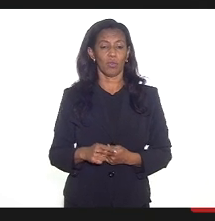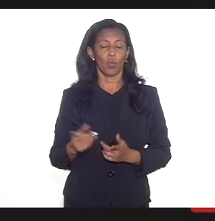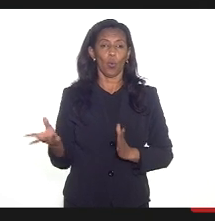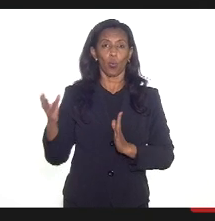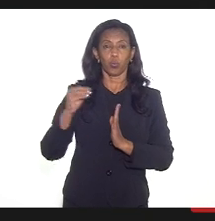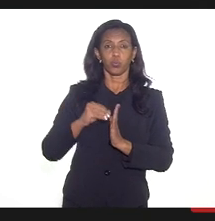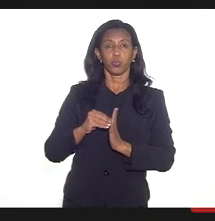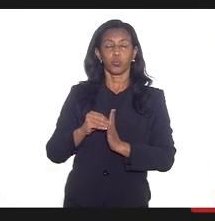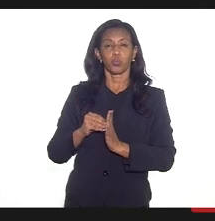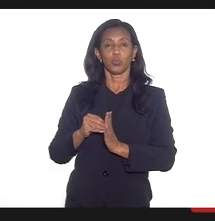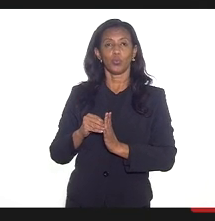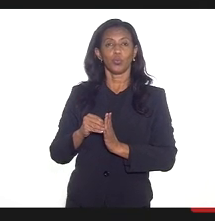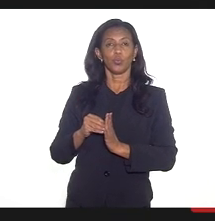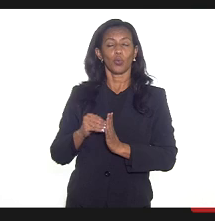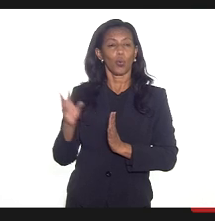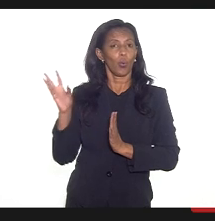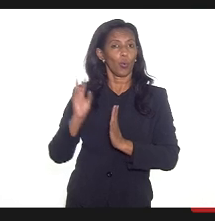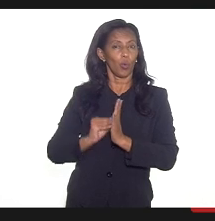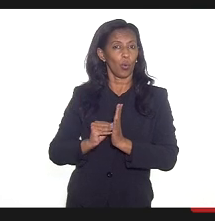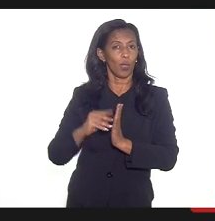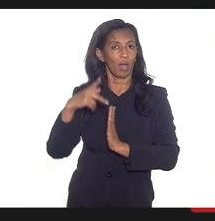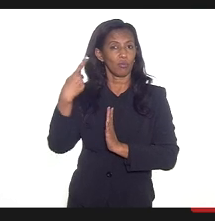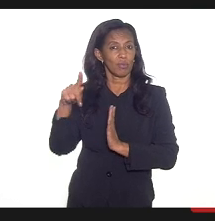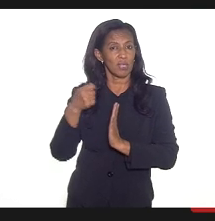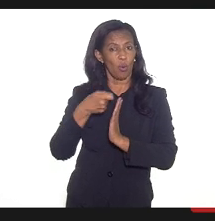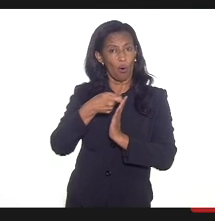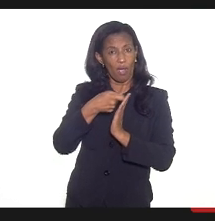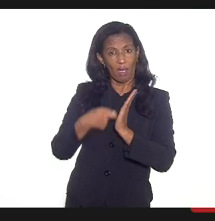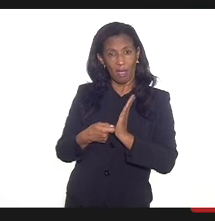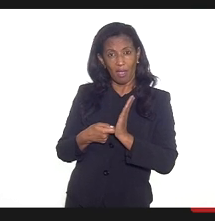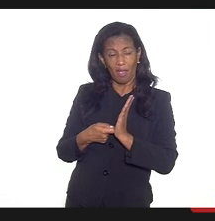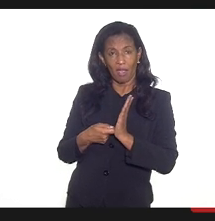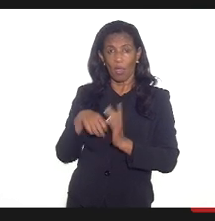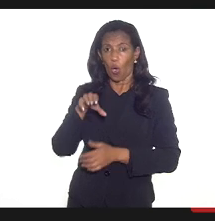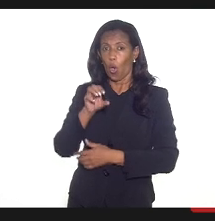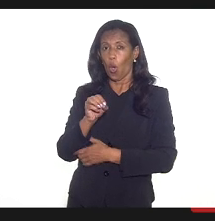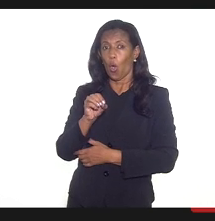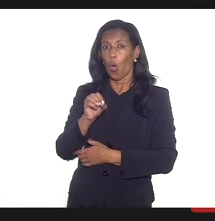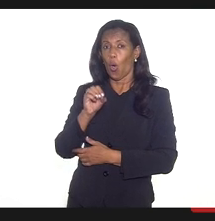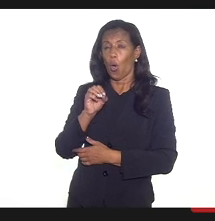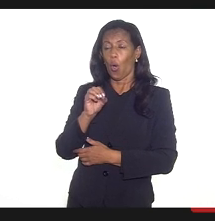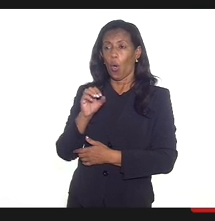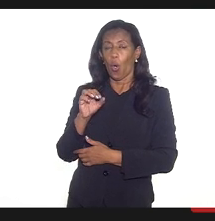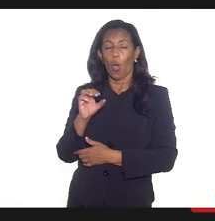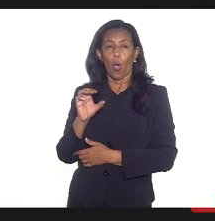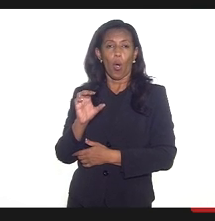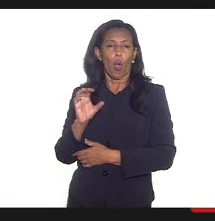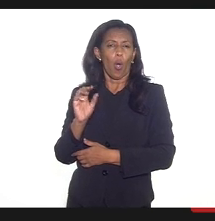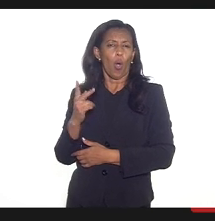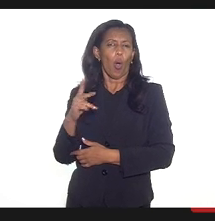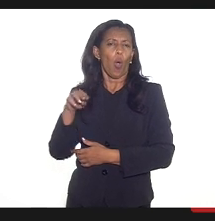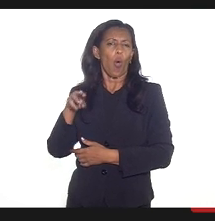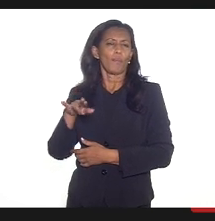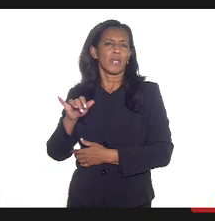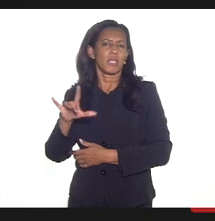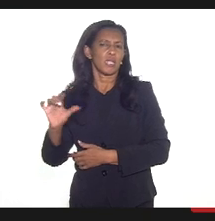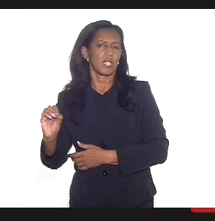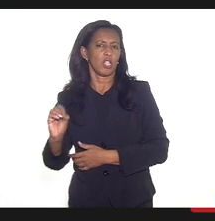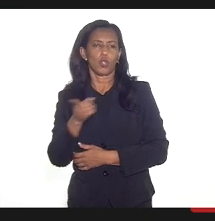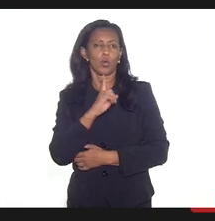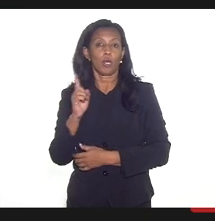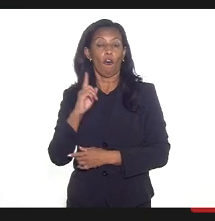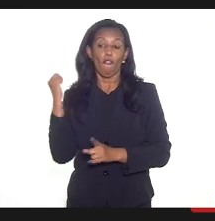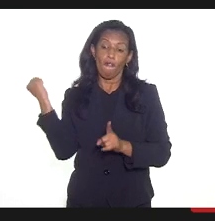questão de colocar no seu registro não homicídio, mas feminicídio. Isso é